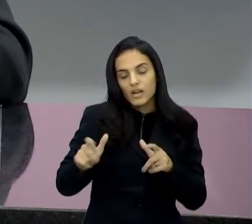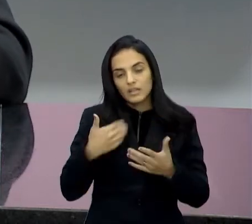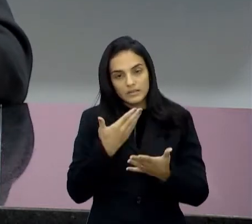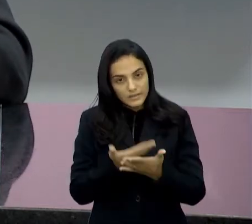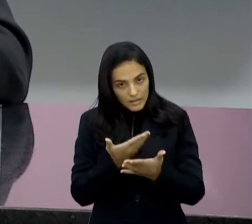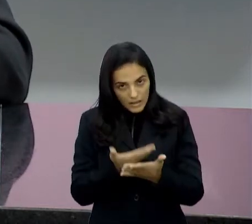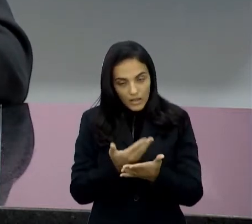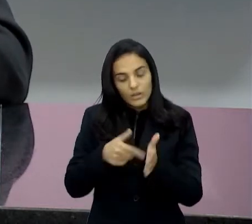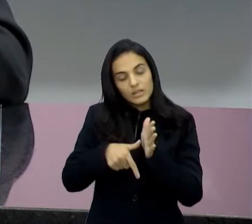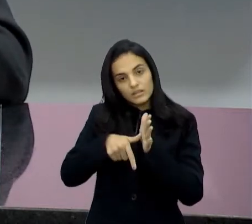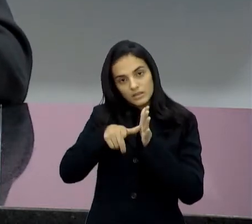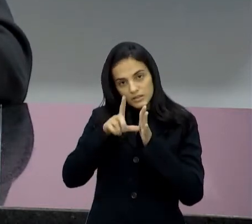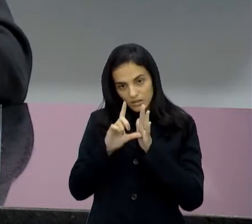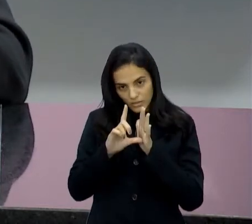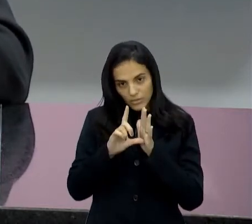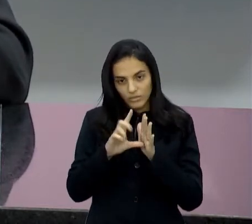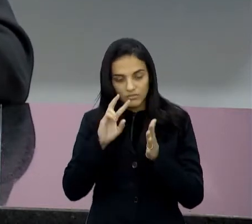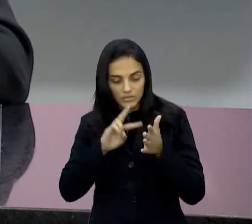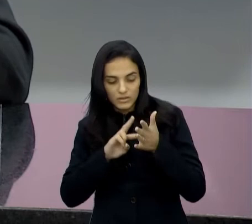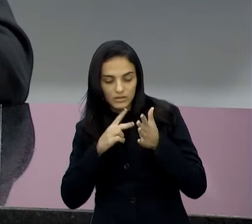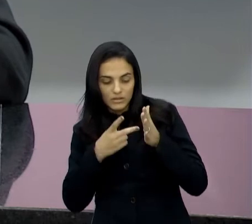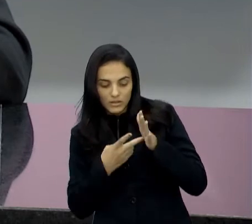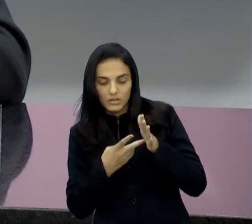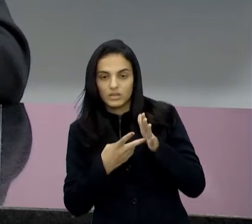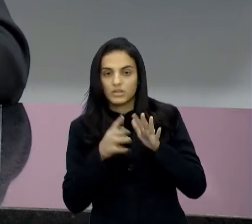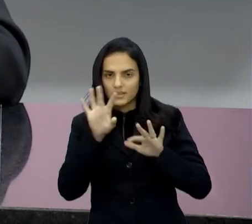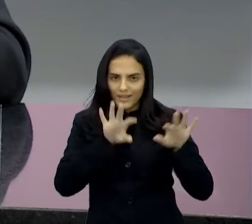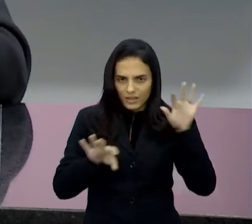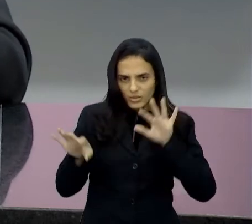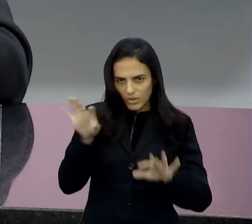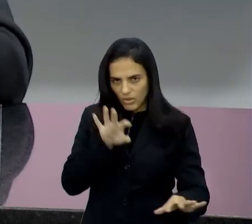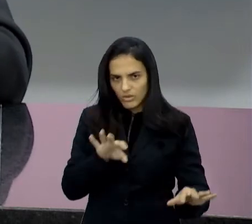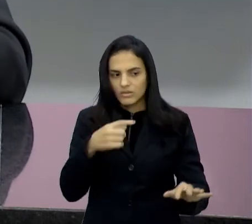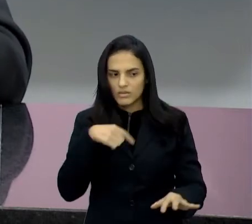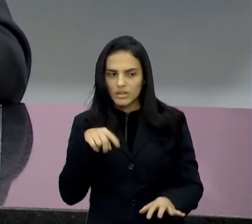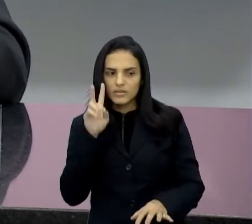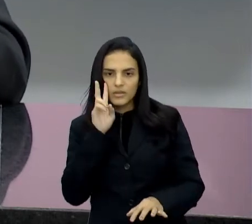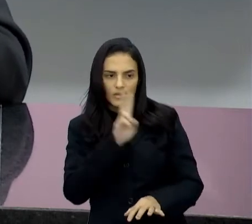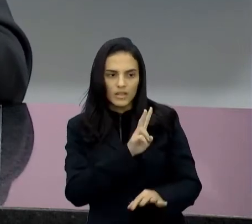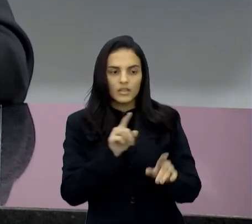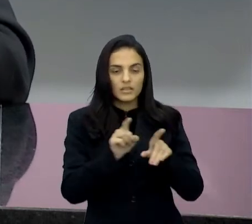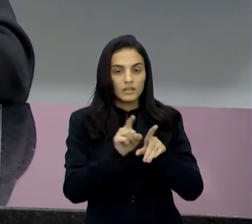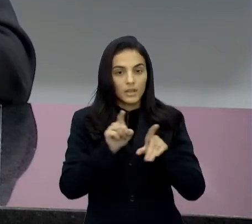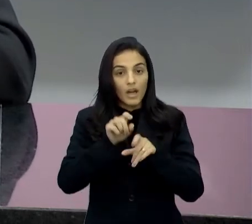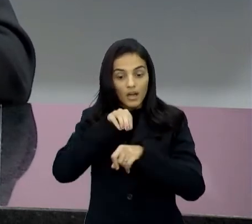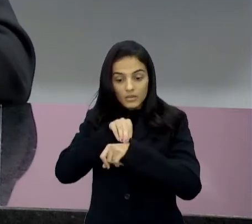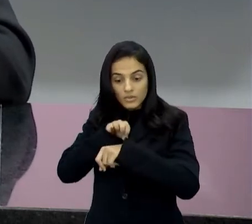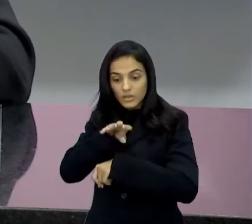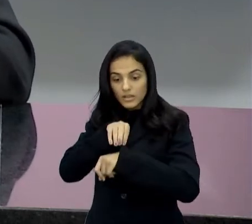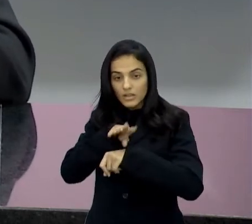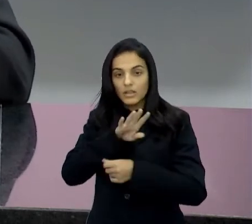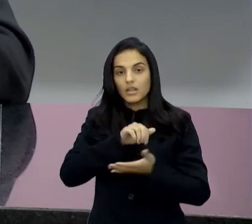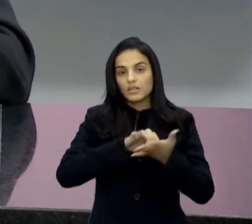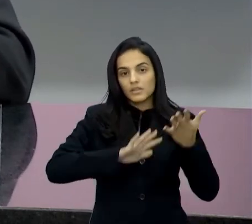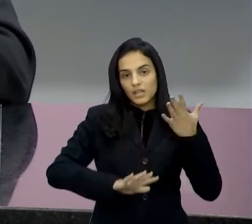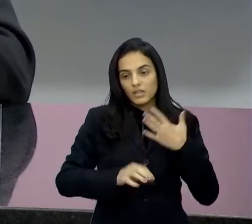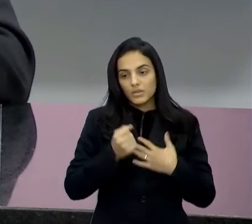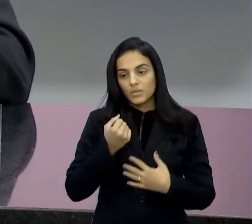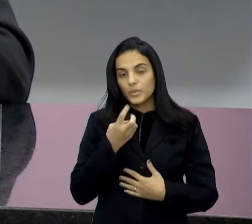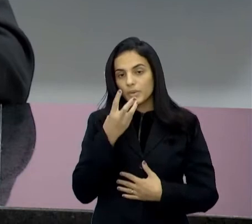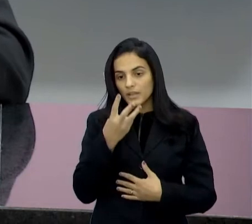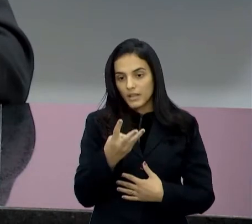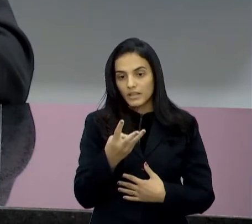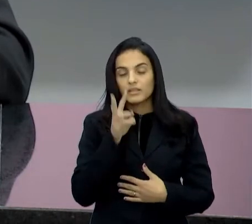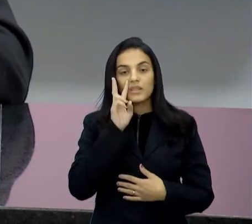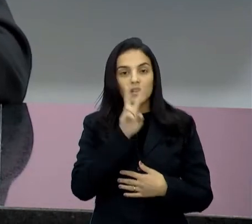aula anterior, as definições de território. A gente vai ver também as orientações da atividade 3 e a gente